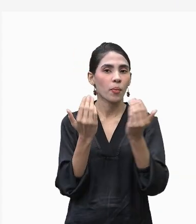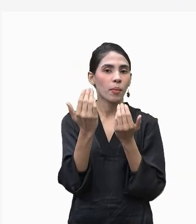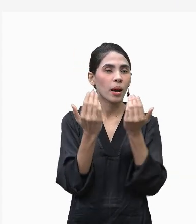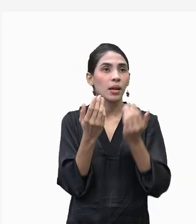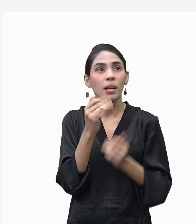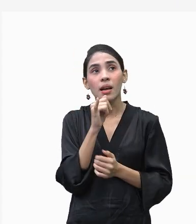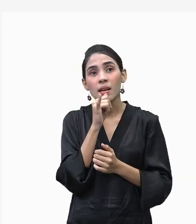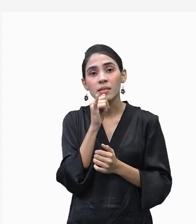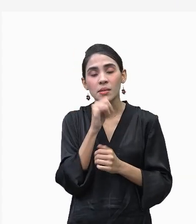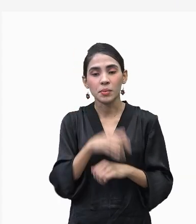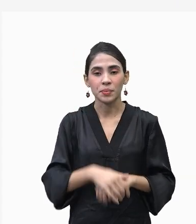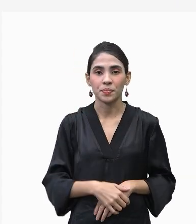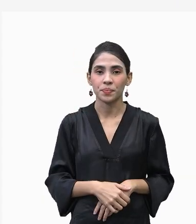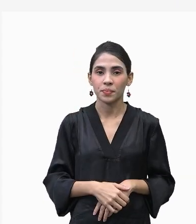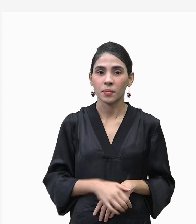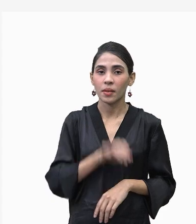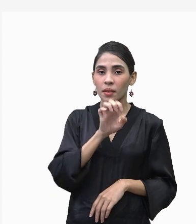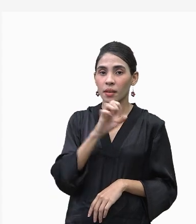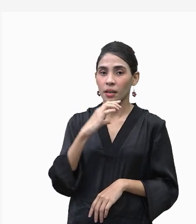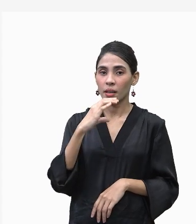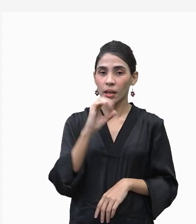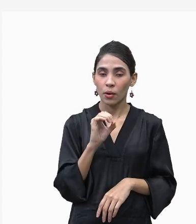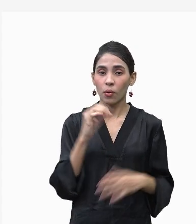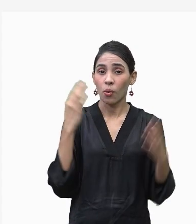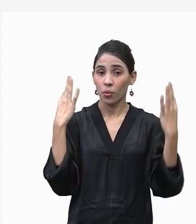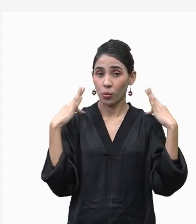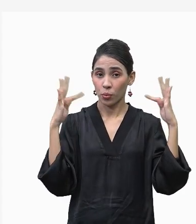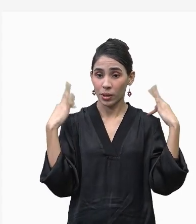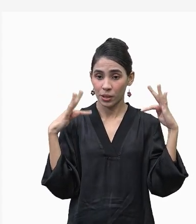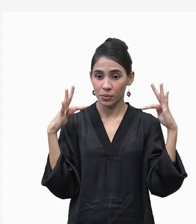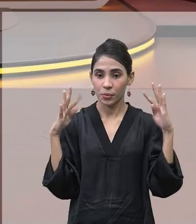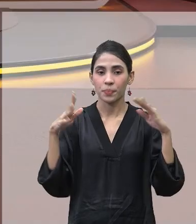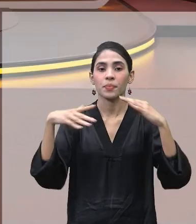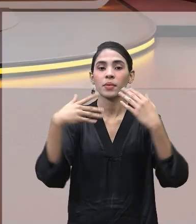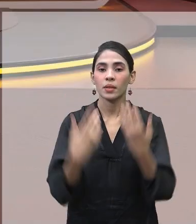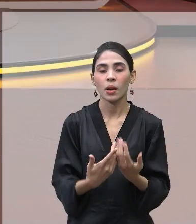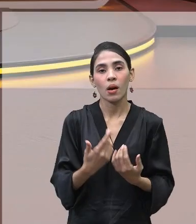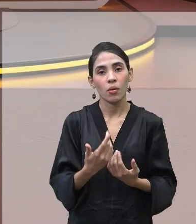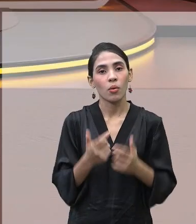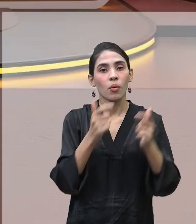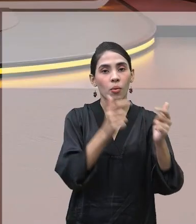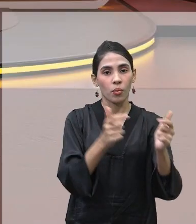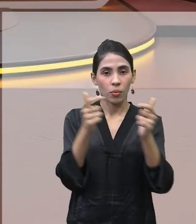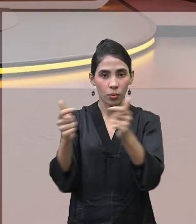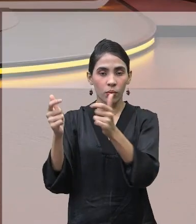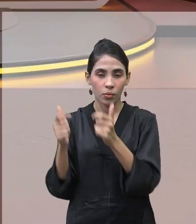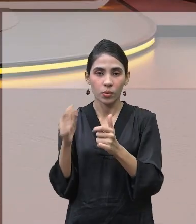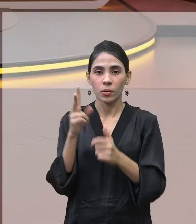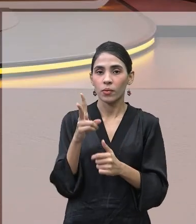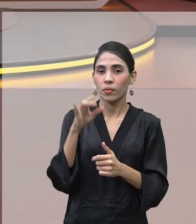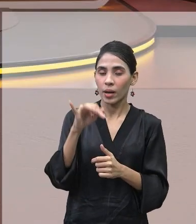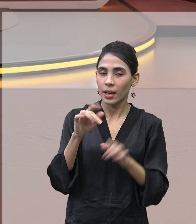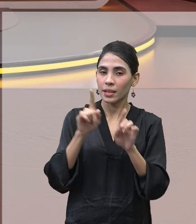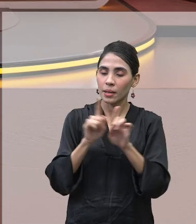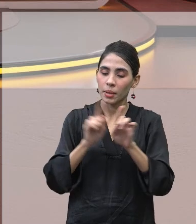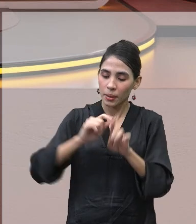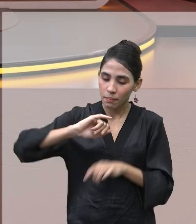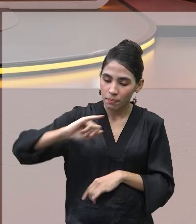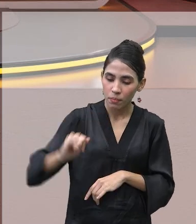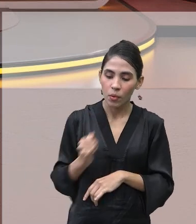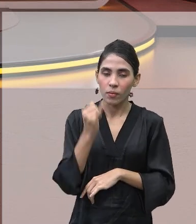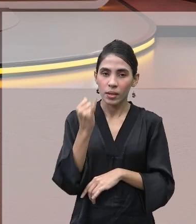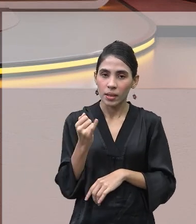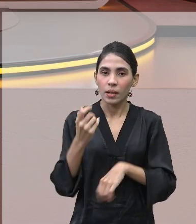por exemplo, ao ecoturismo, não é isso? Então, outras áreas vão ser aproveitadas